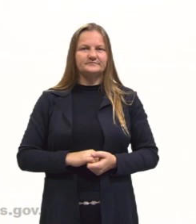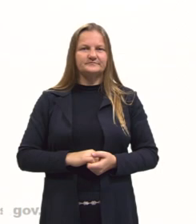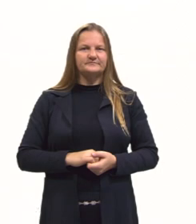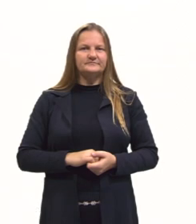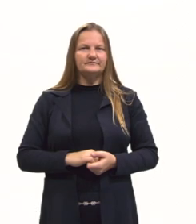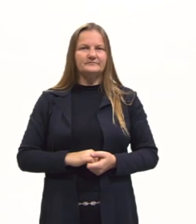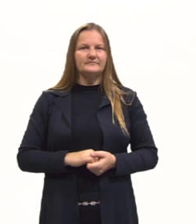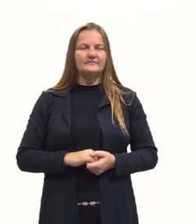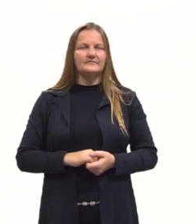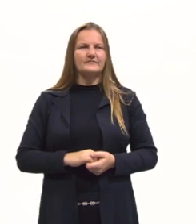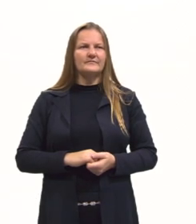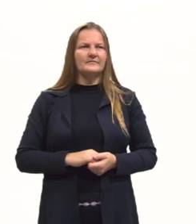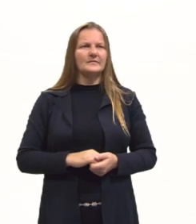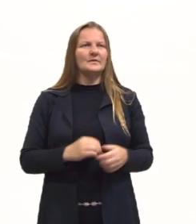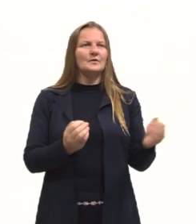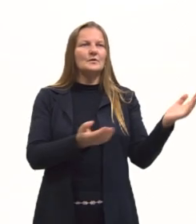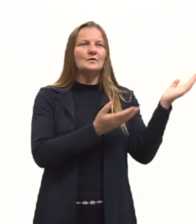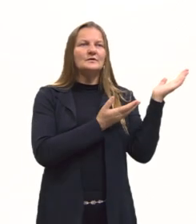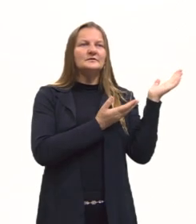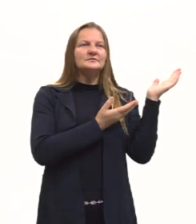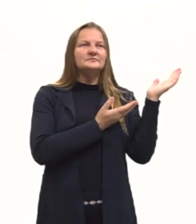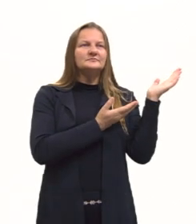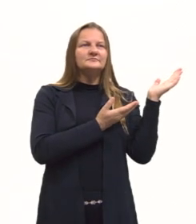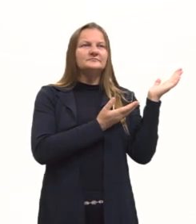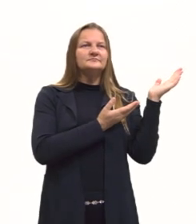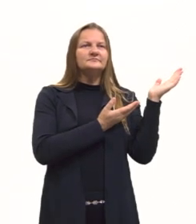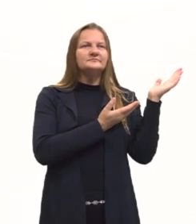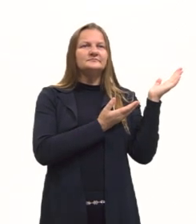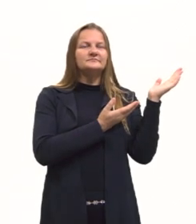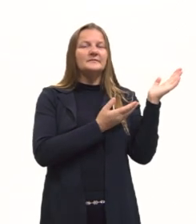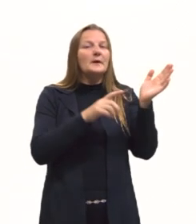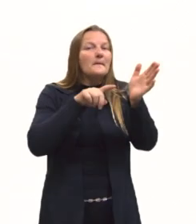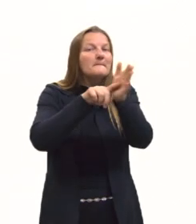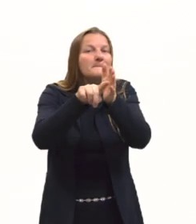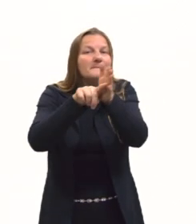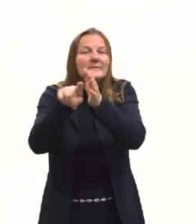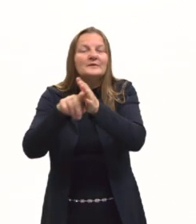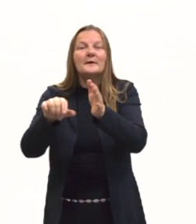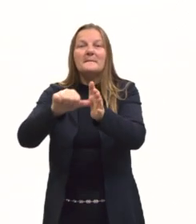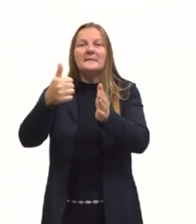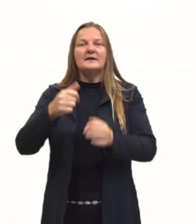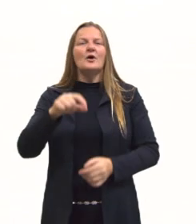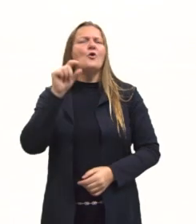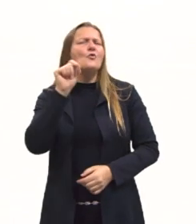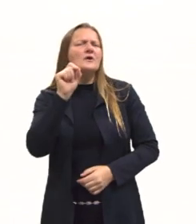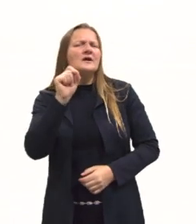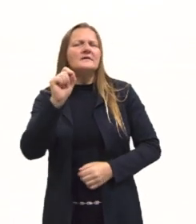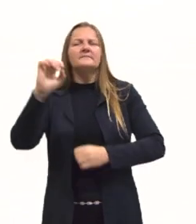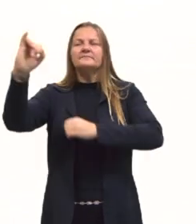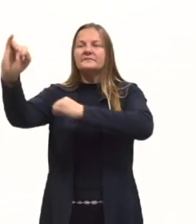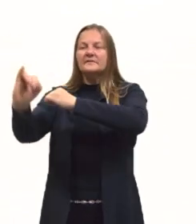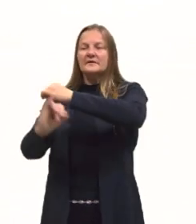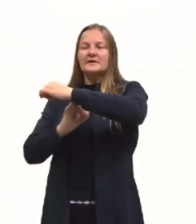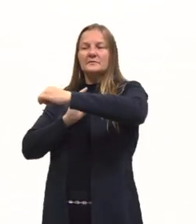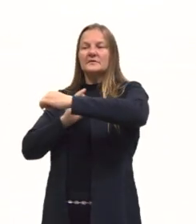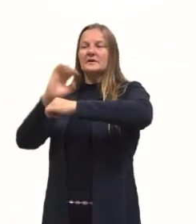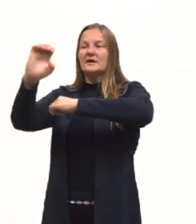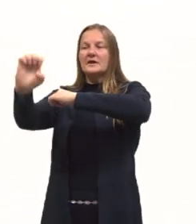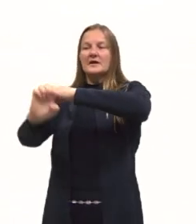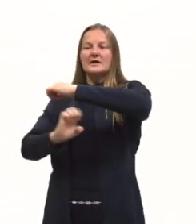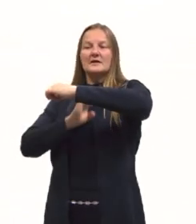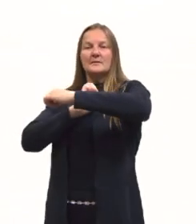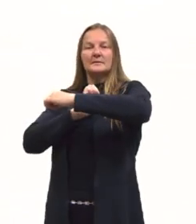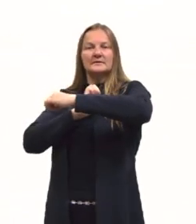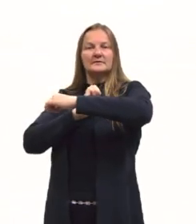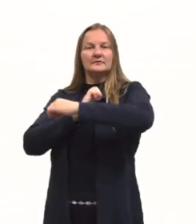humanas tá vamos passar aqui então Ó e eu trago para vocês duas perguntas primeiro que que é migração emigração e